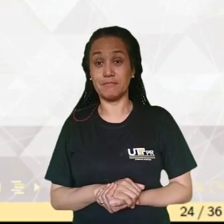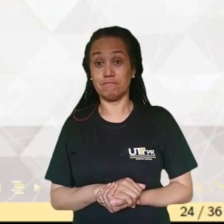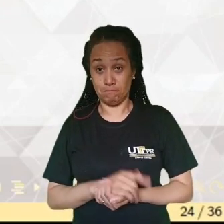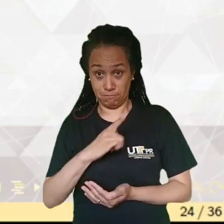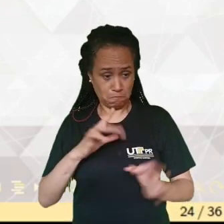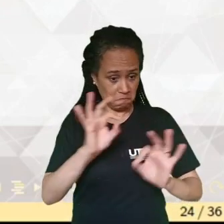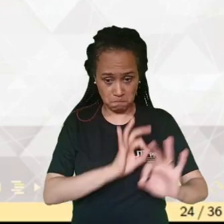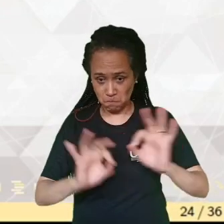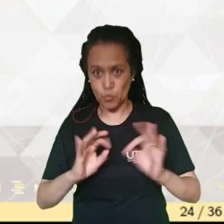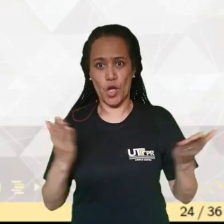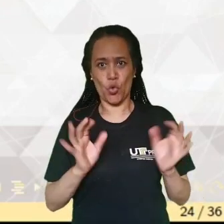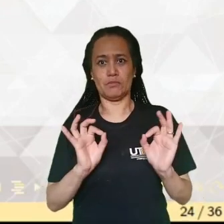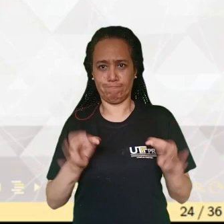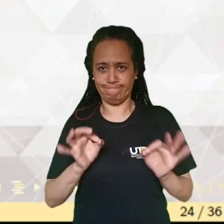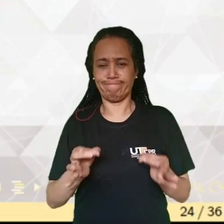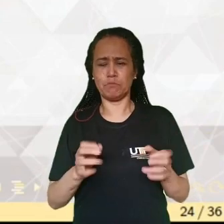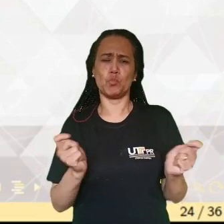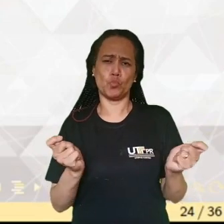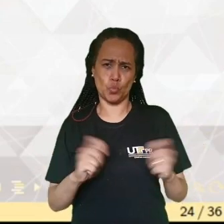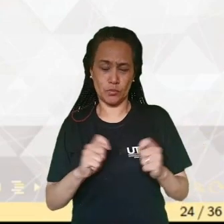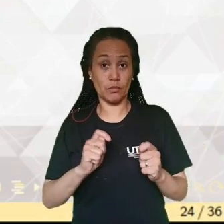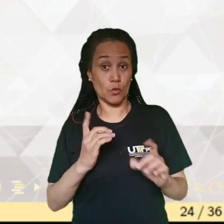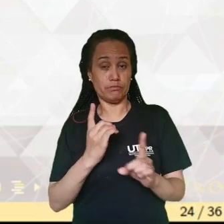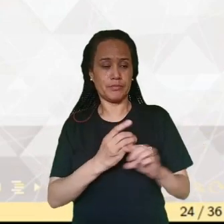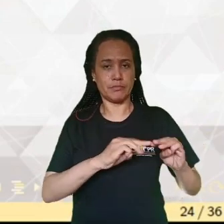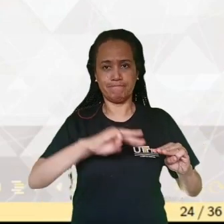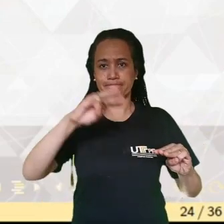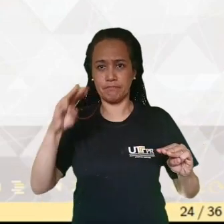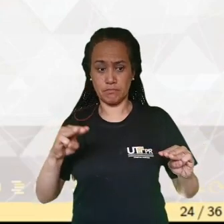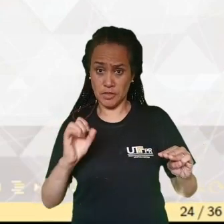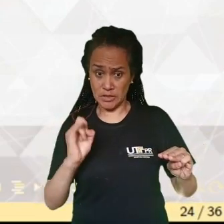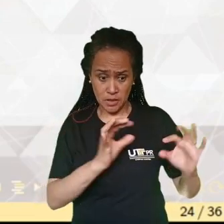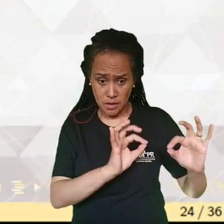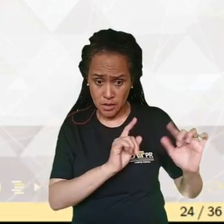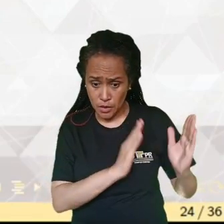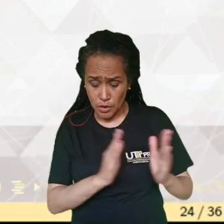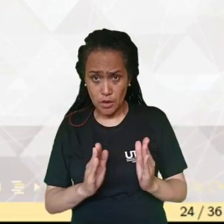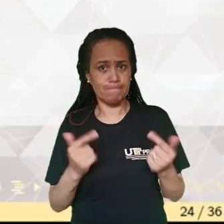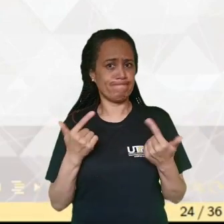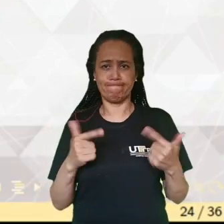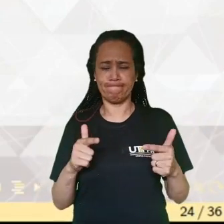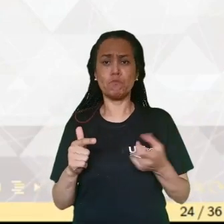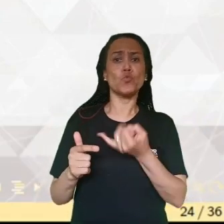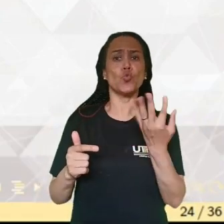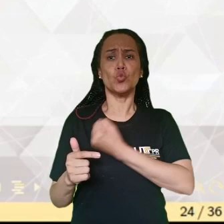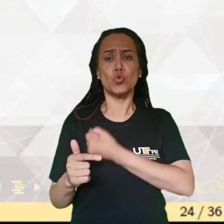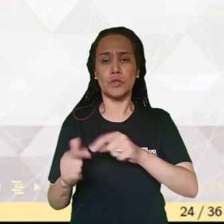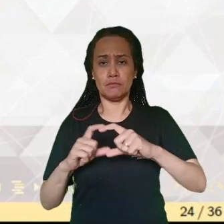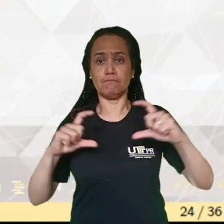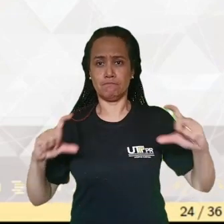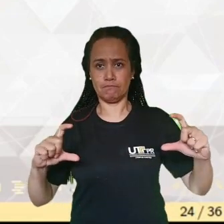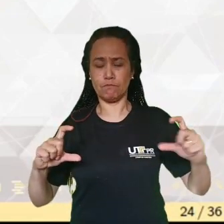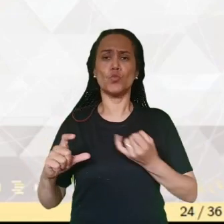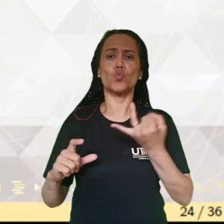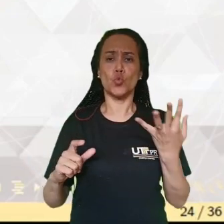6, 7. Está em ordem? Sim. Agora sim eu posso trabalhar com a mediana. Caso contrário, não. Aliás, quantos números que nós temos